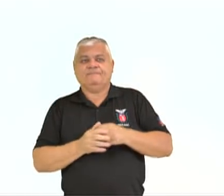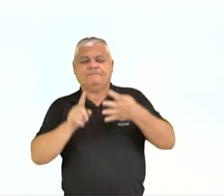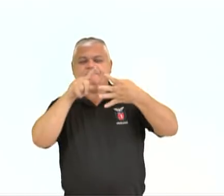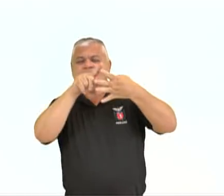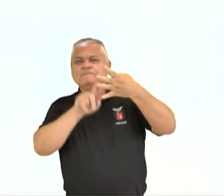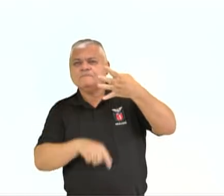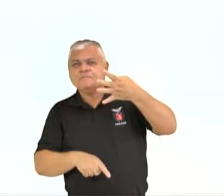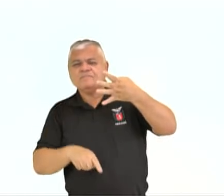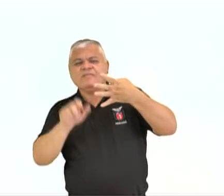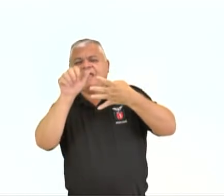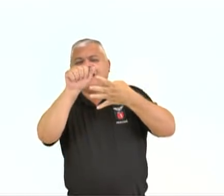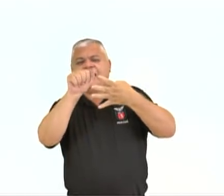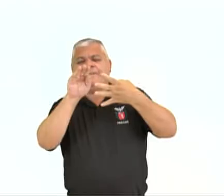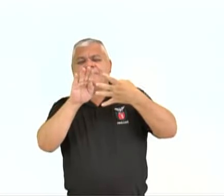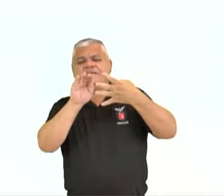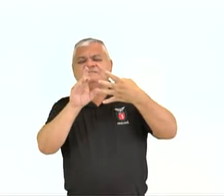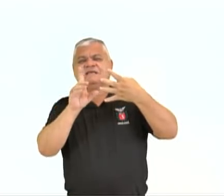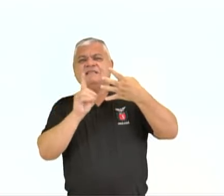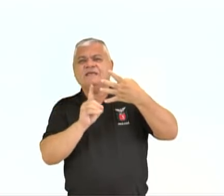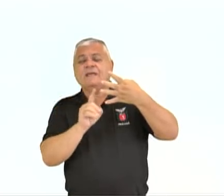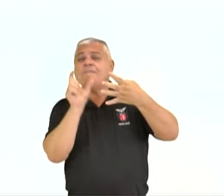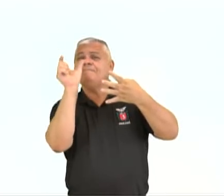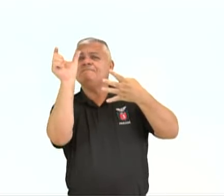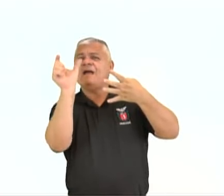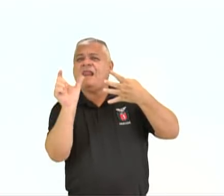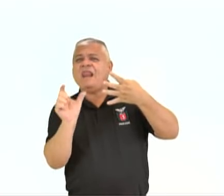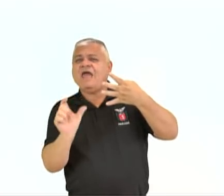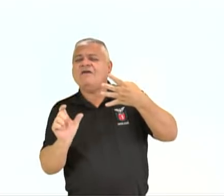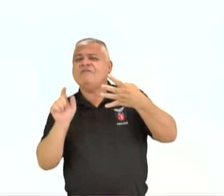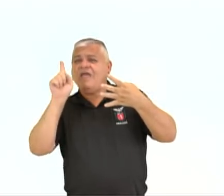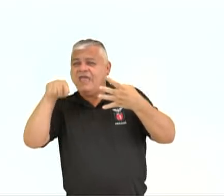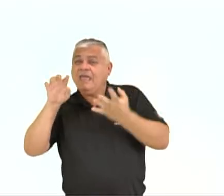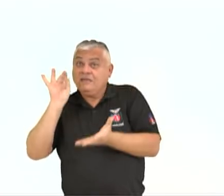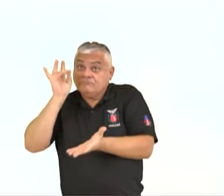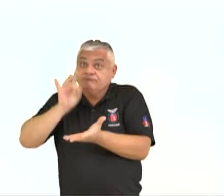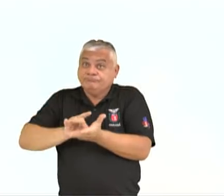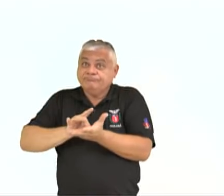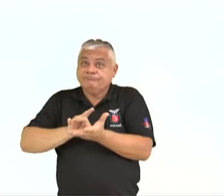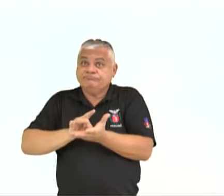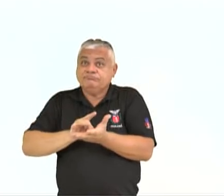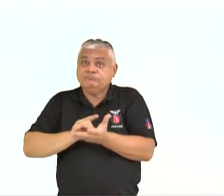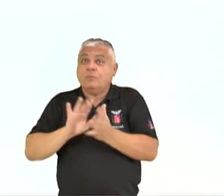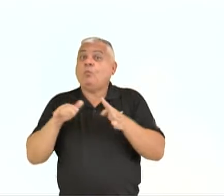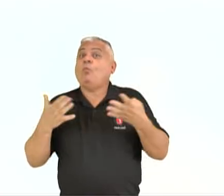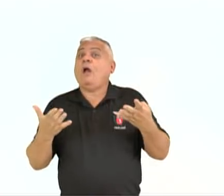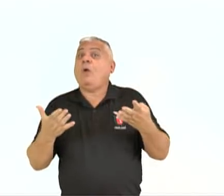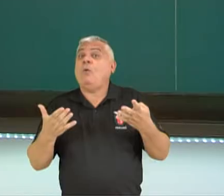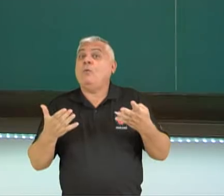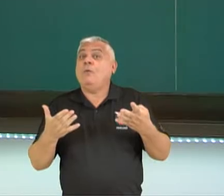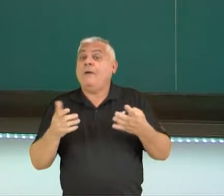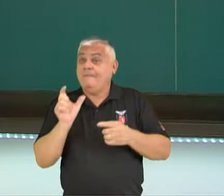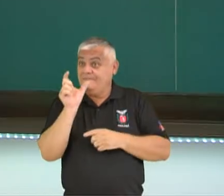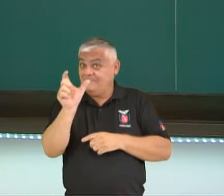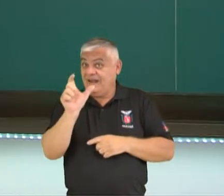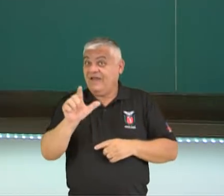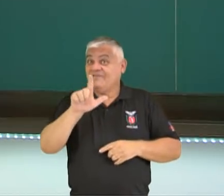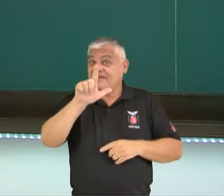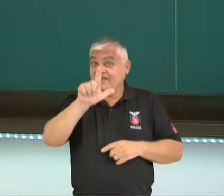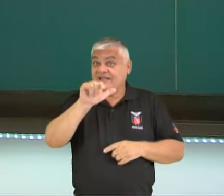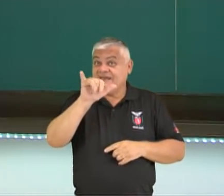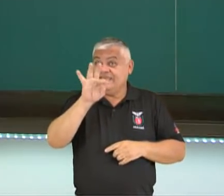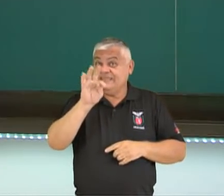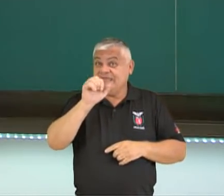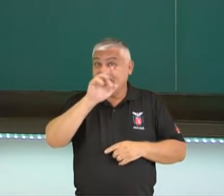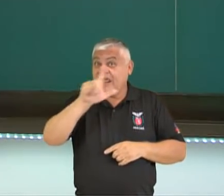palavras estão sendo usadas em seu sentido literal Lembrando que sentido literal sentido